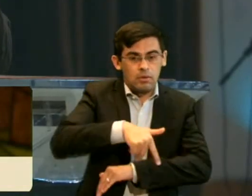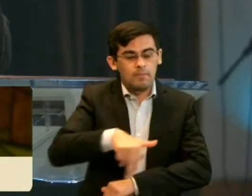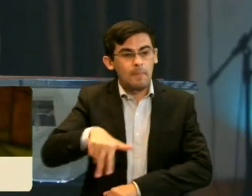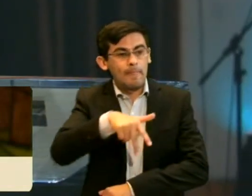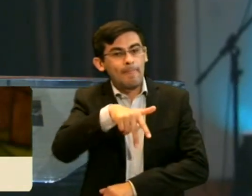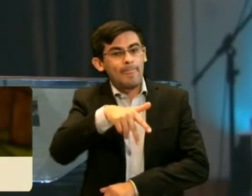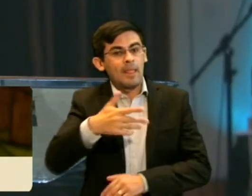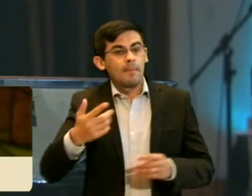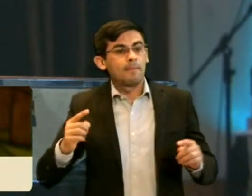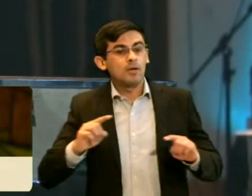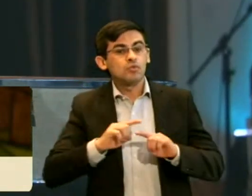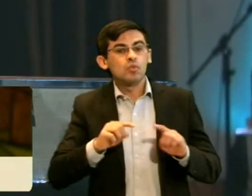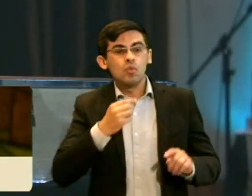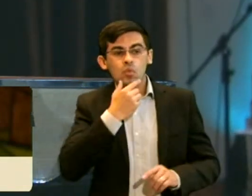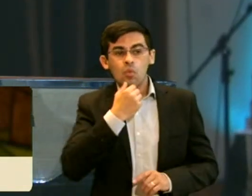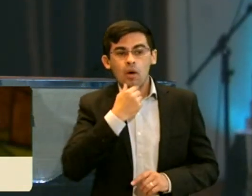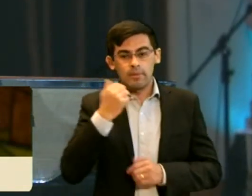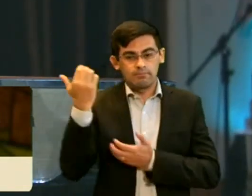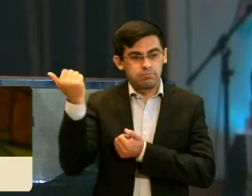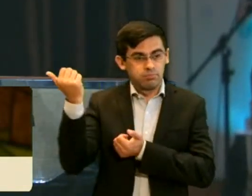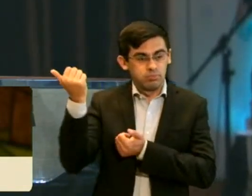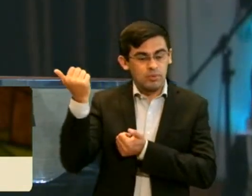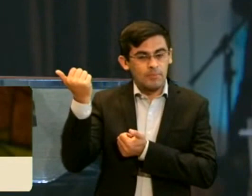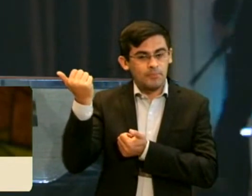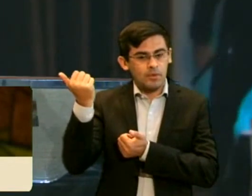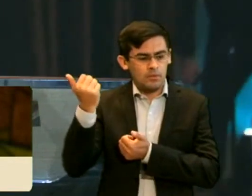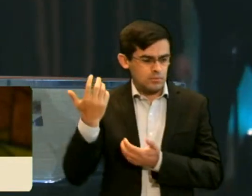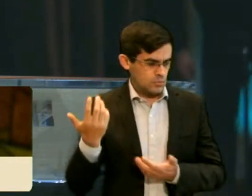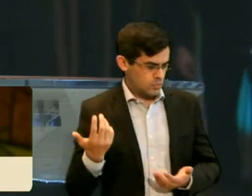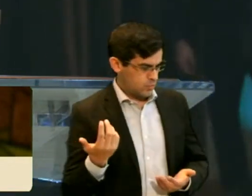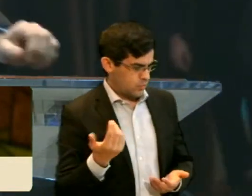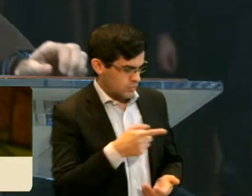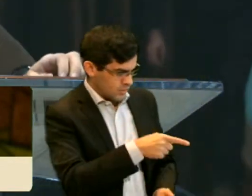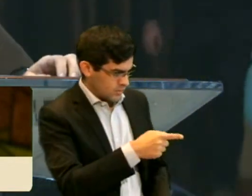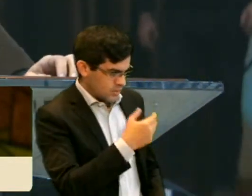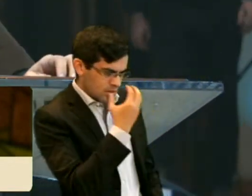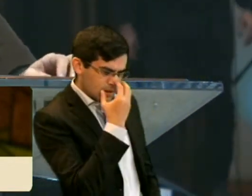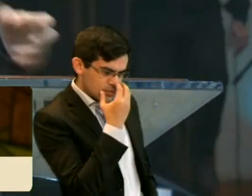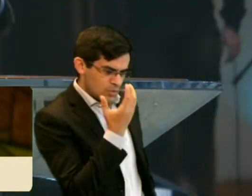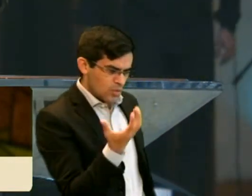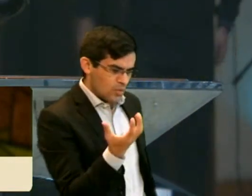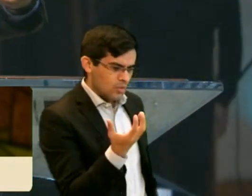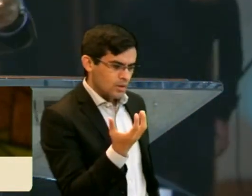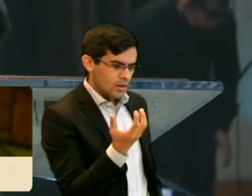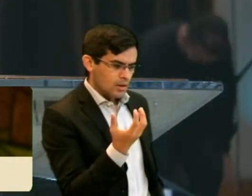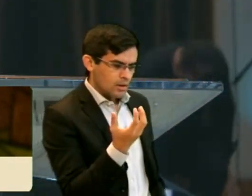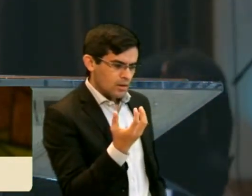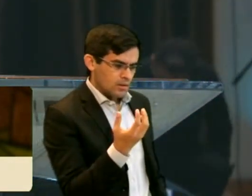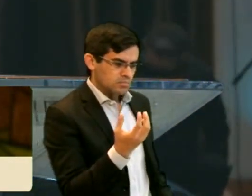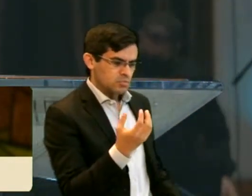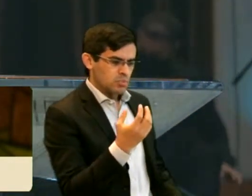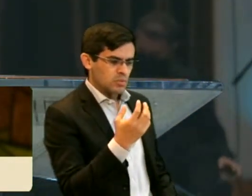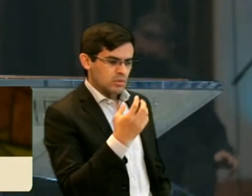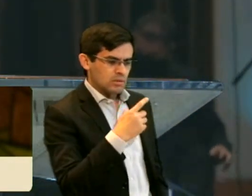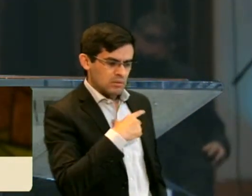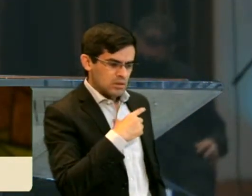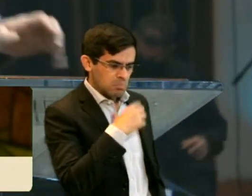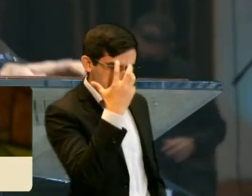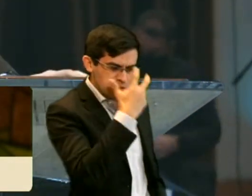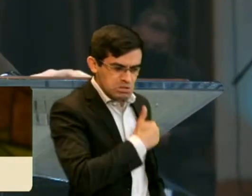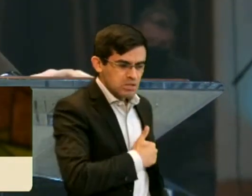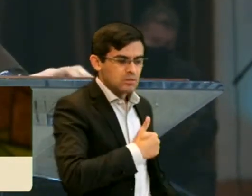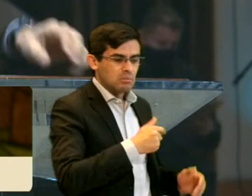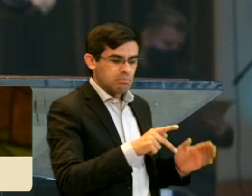Passa na rua um espanhol. Fala, nossa, esse teu cachorro aqui, ele é um cachorro de raça, você tem o certificado, você tem